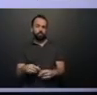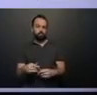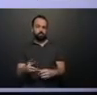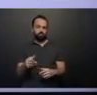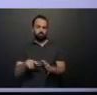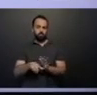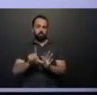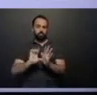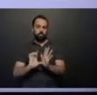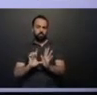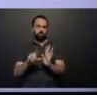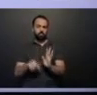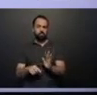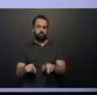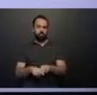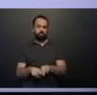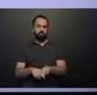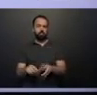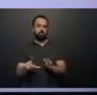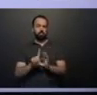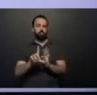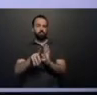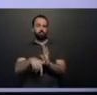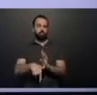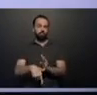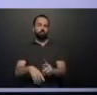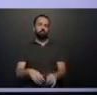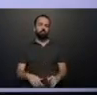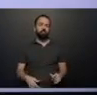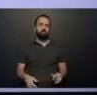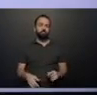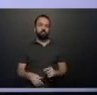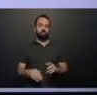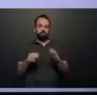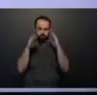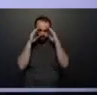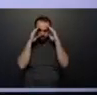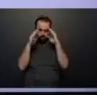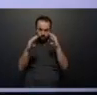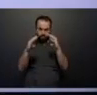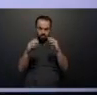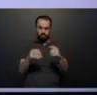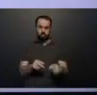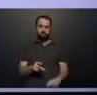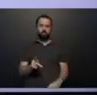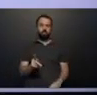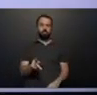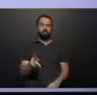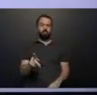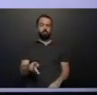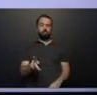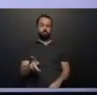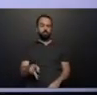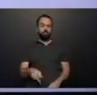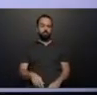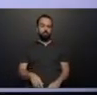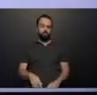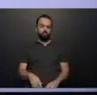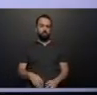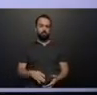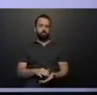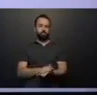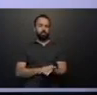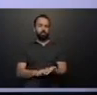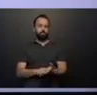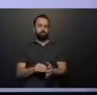os experimentos. Siga as orientações do professor sobre o manuseio dos equipamentos,